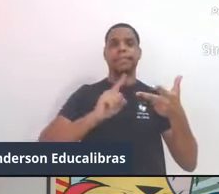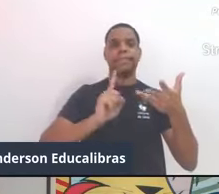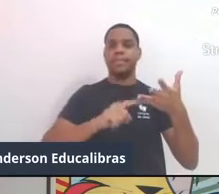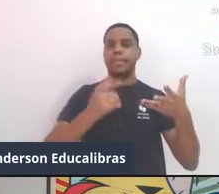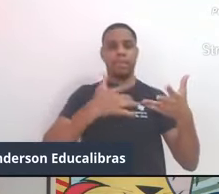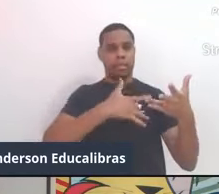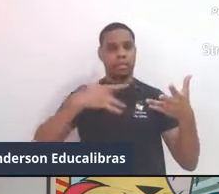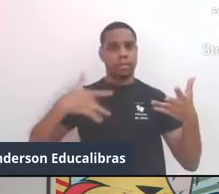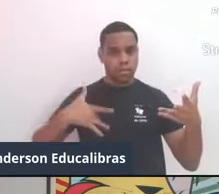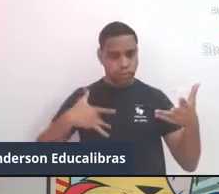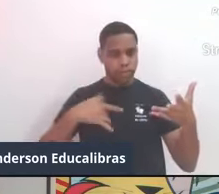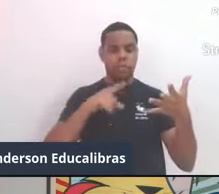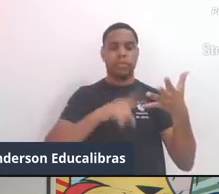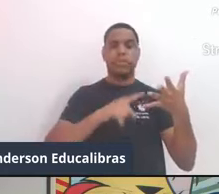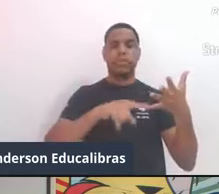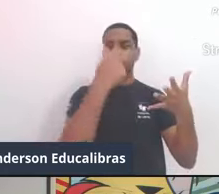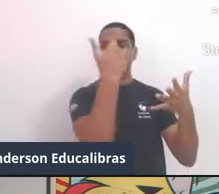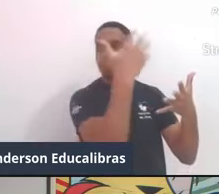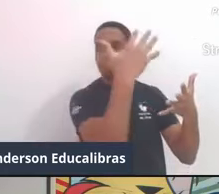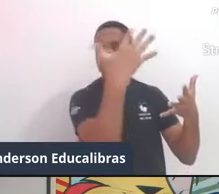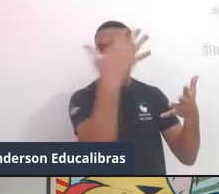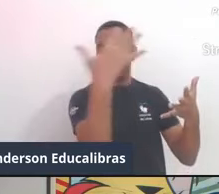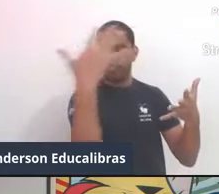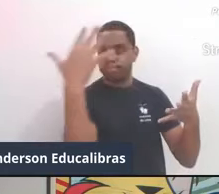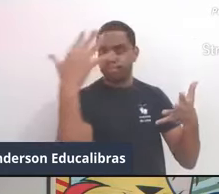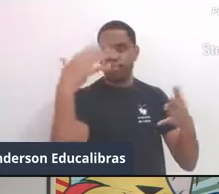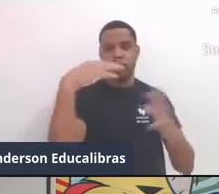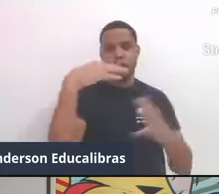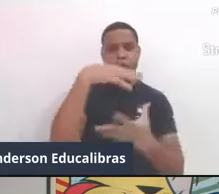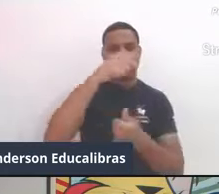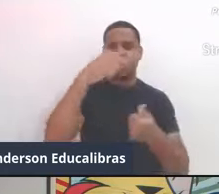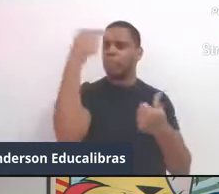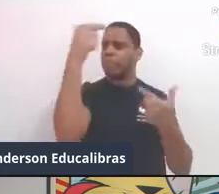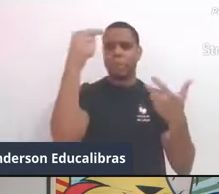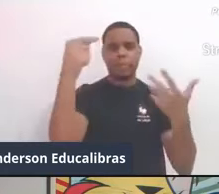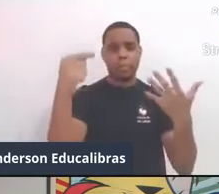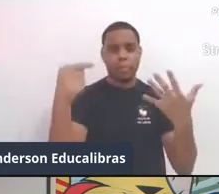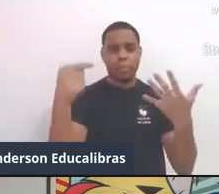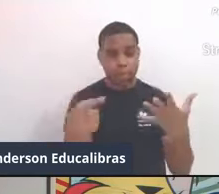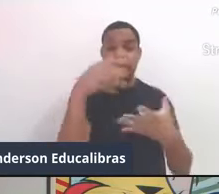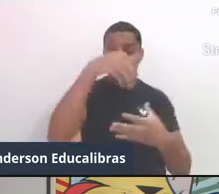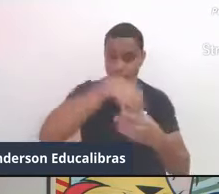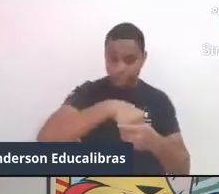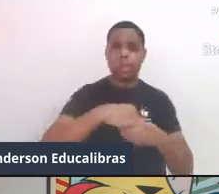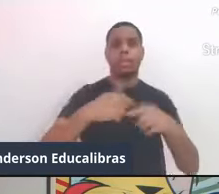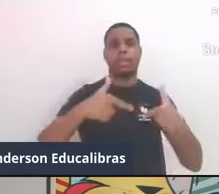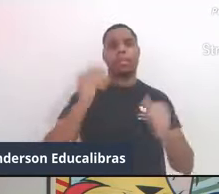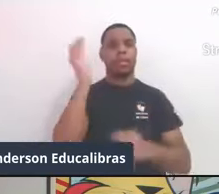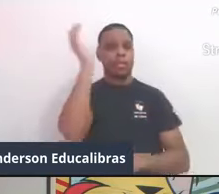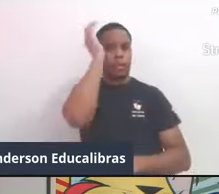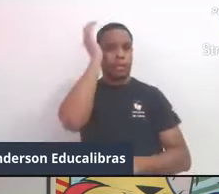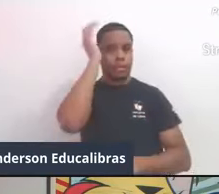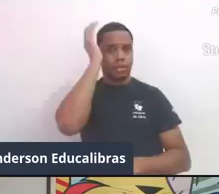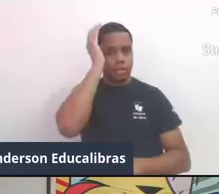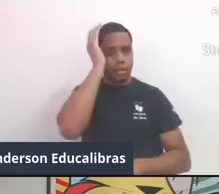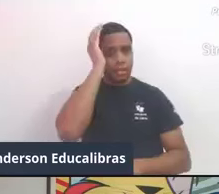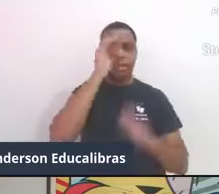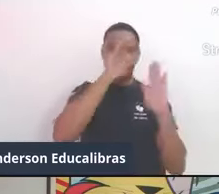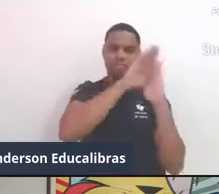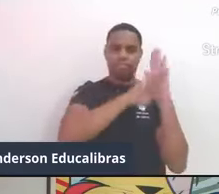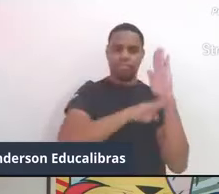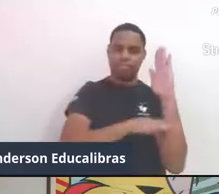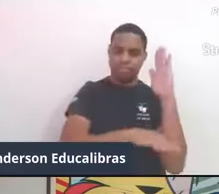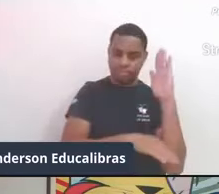da questão ambiental, da sustentabilidade, enfim, todos esses elementos que compõem hoje em dia um programa de